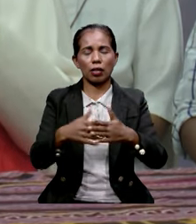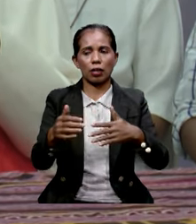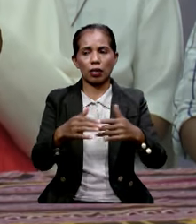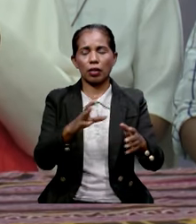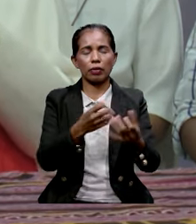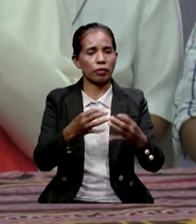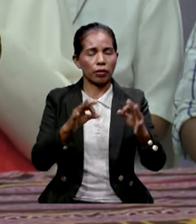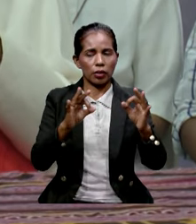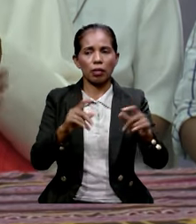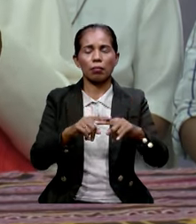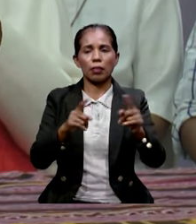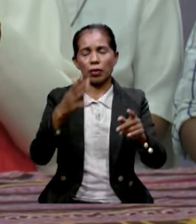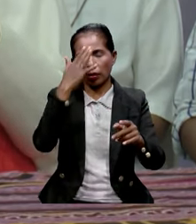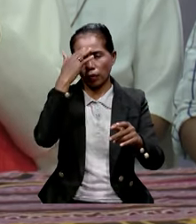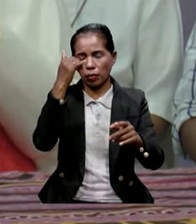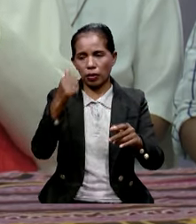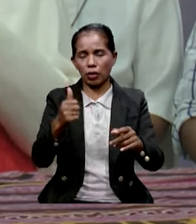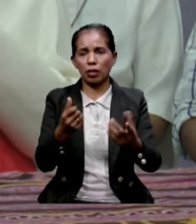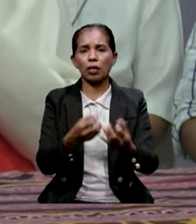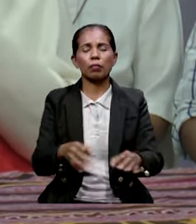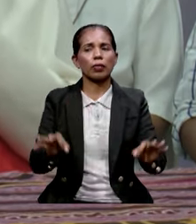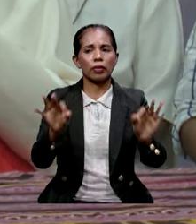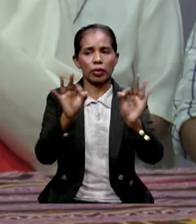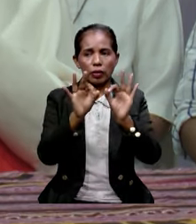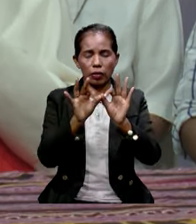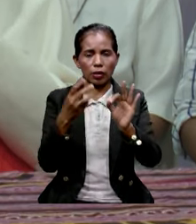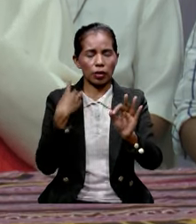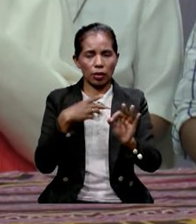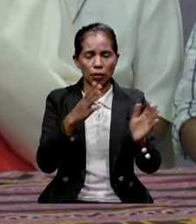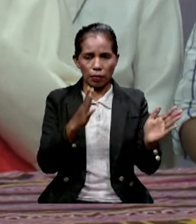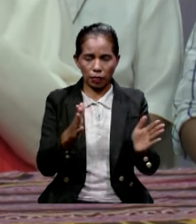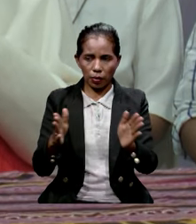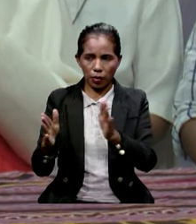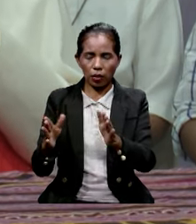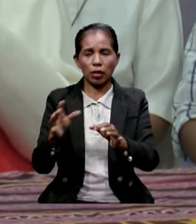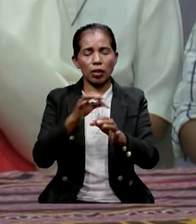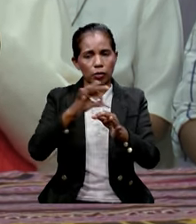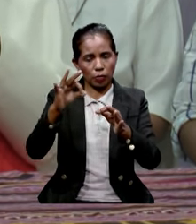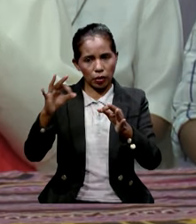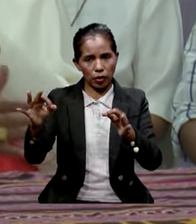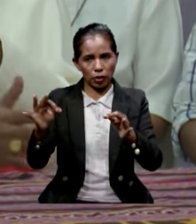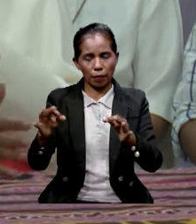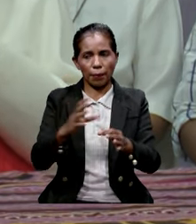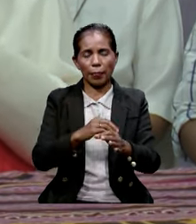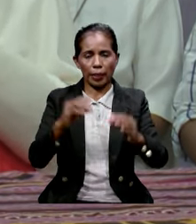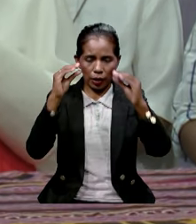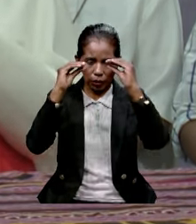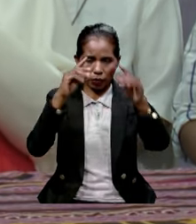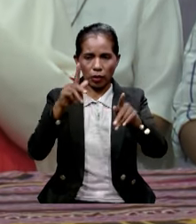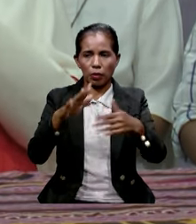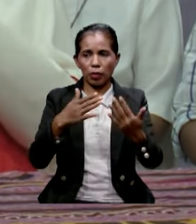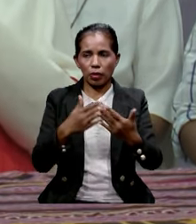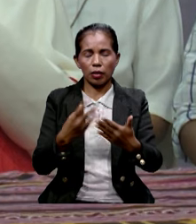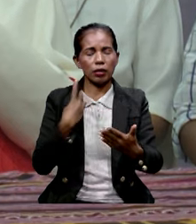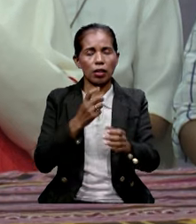Rotona, mas bem, também sabe que não é importante. Então, existe preparação ainda, né, bem, espiritual, linha, catequese. Então, ainda temos que